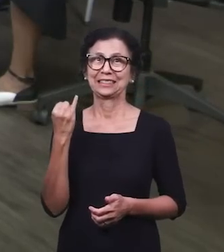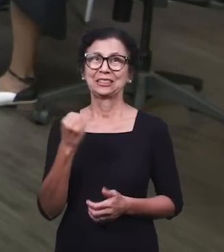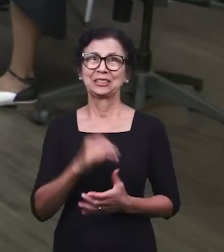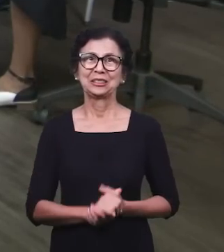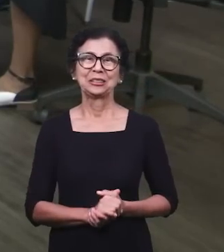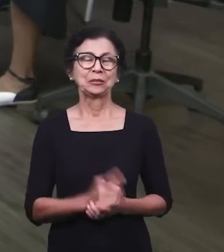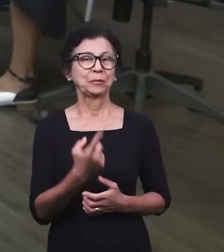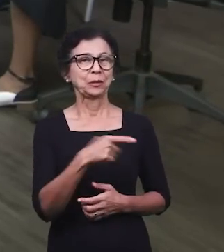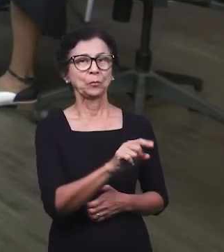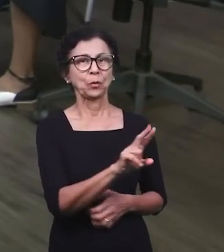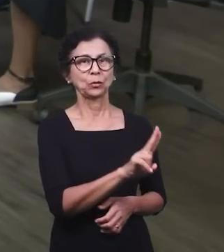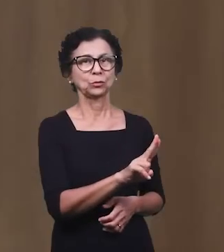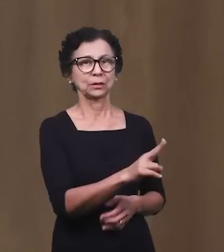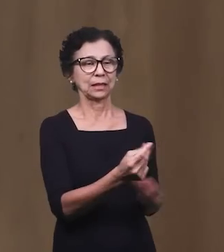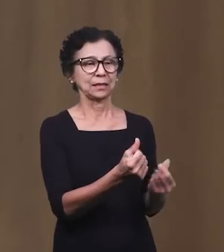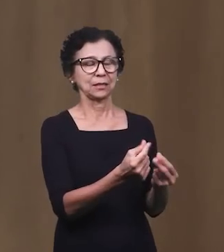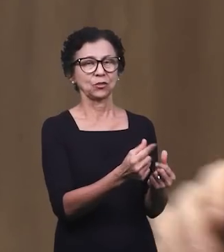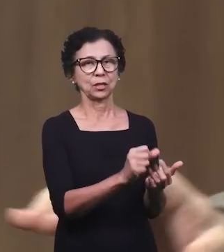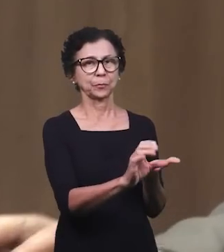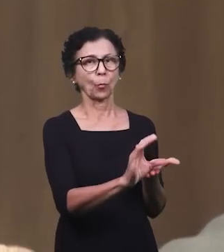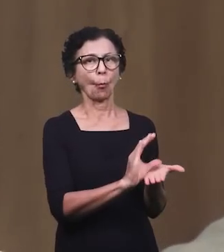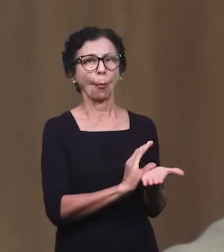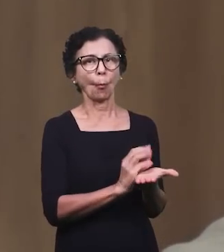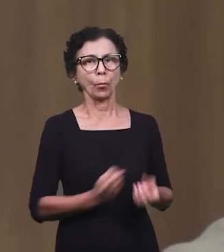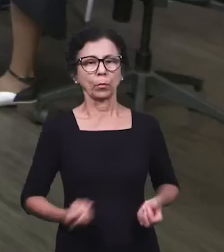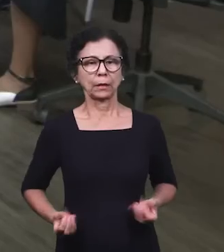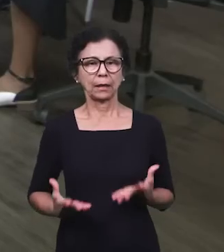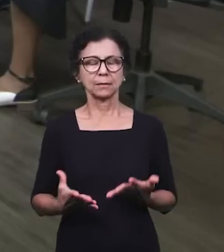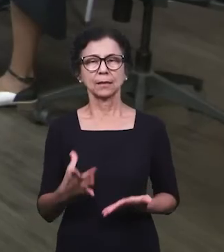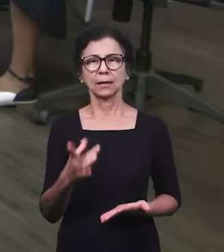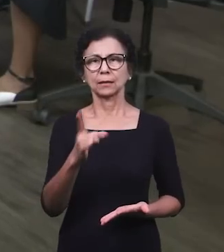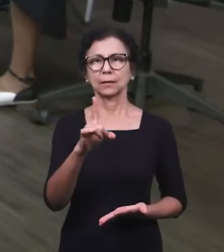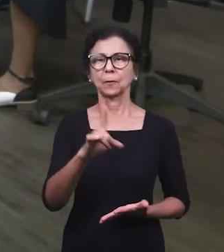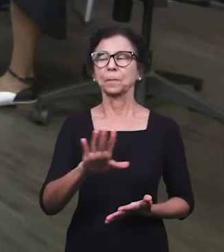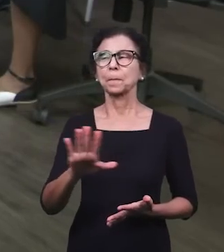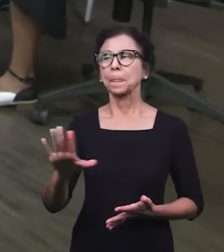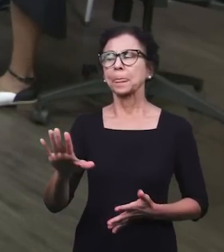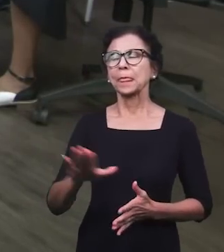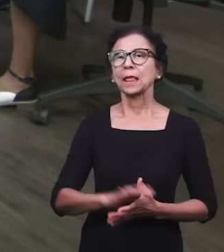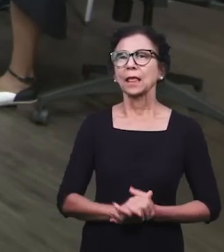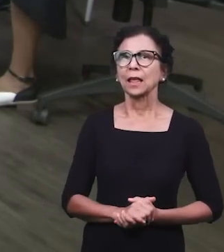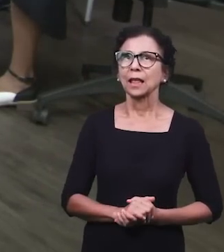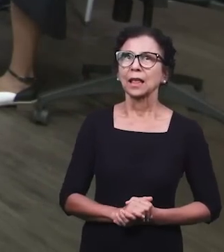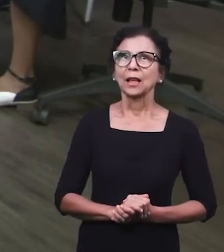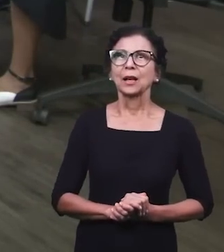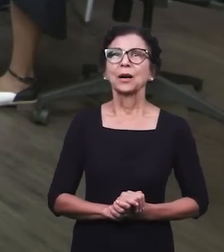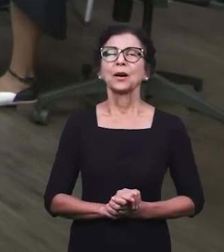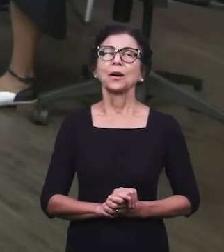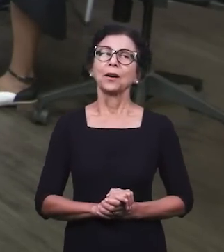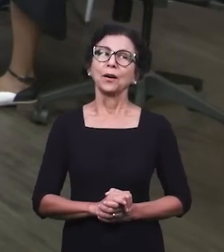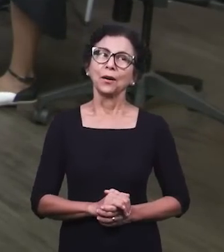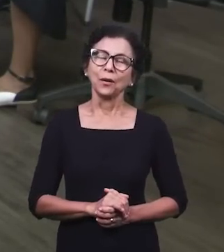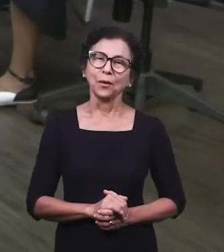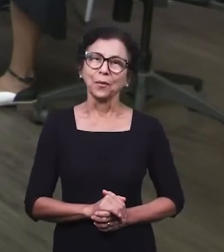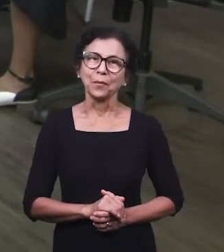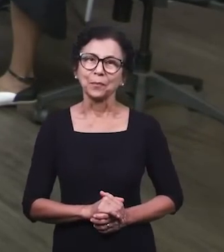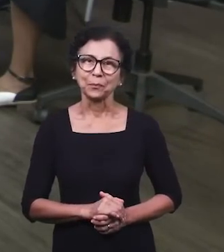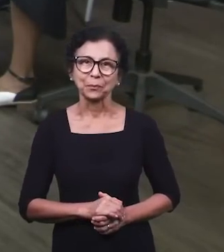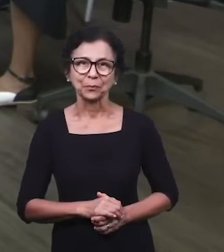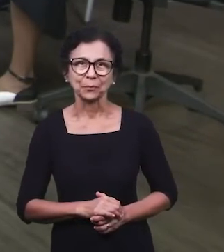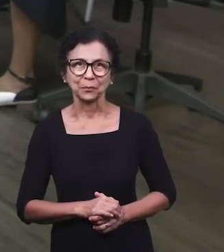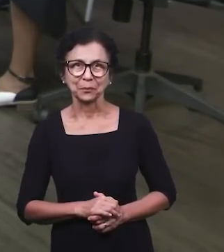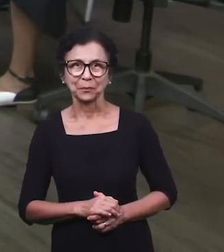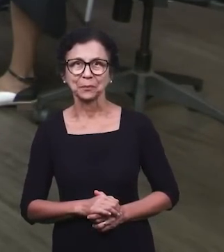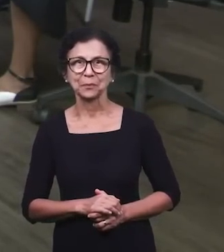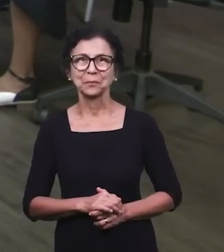recorrer à reserva emergencial. É mais ou menos assim. É melhor lembrar do dia do aniversário da esposa e